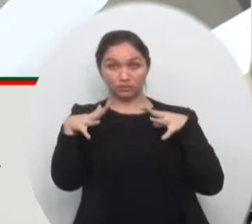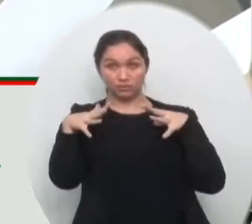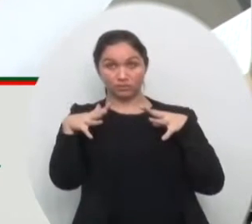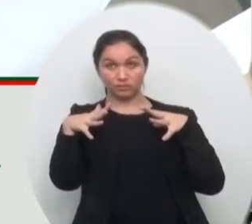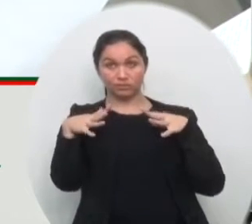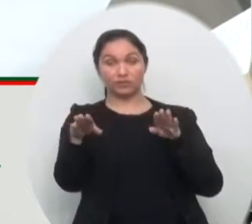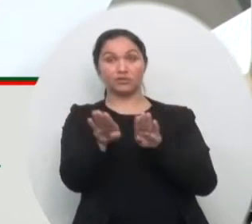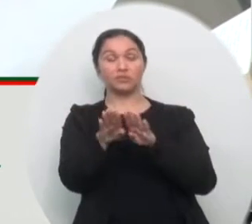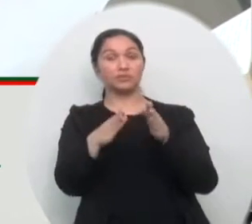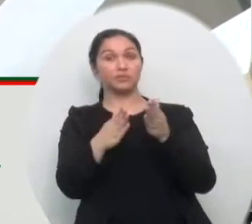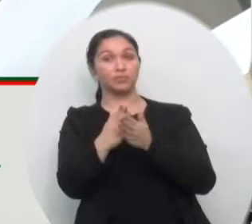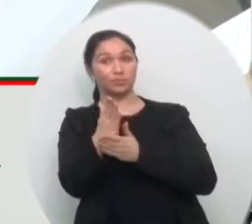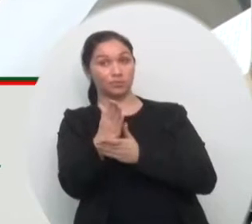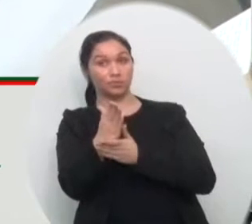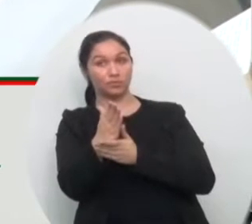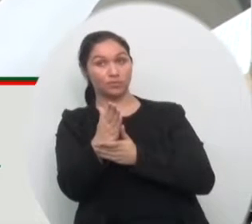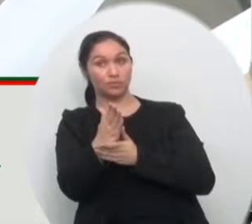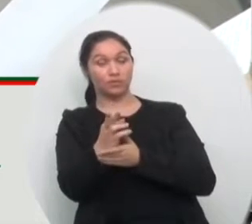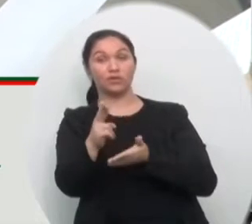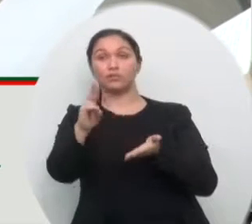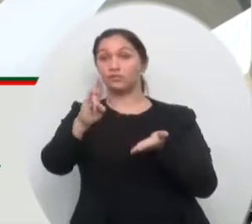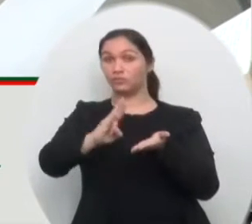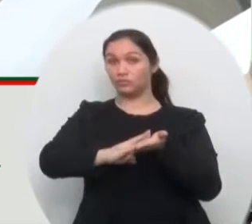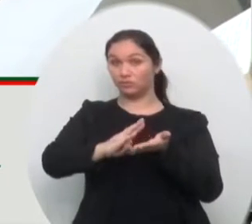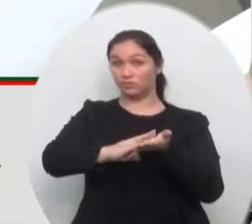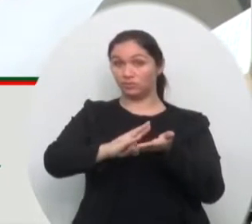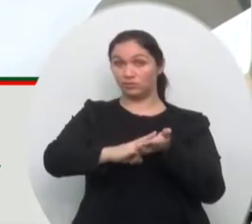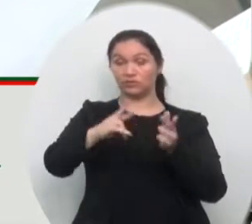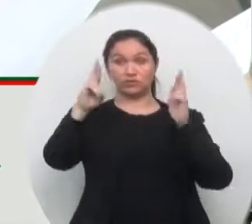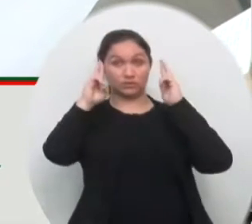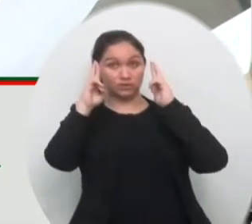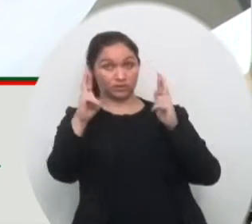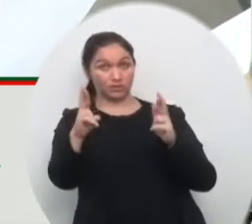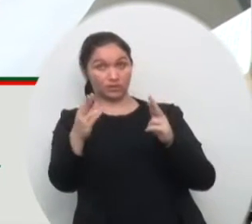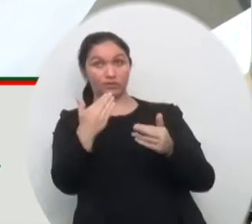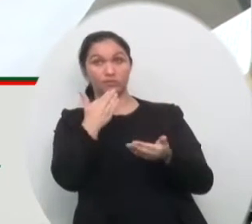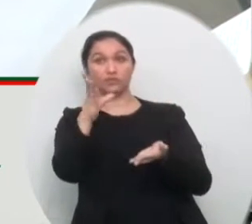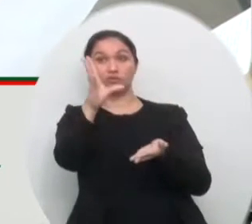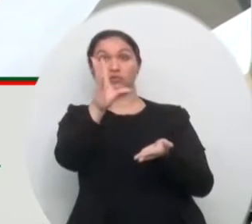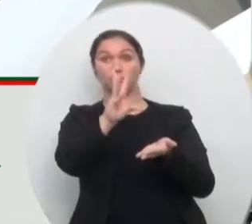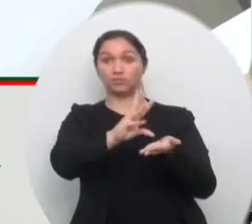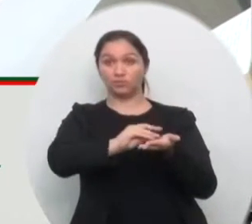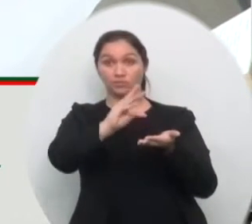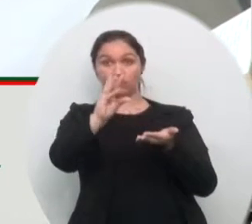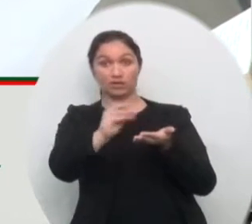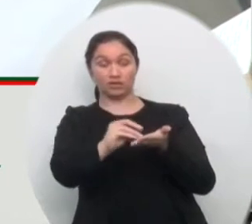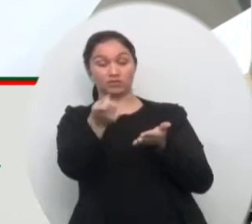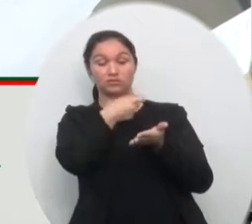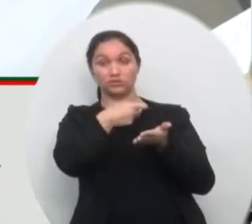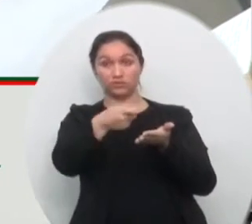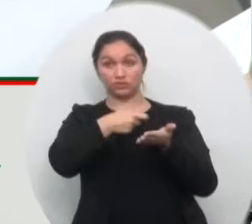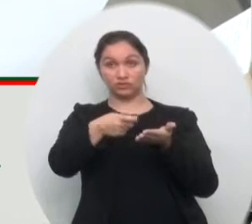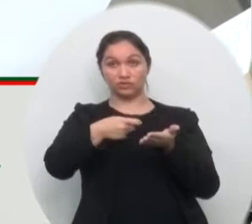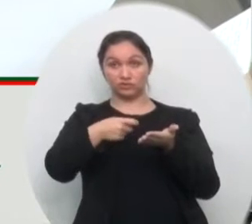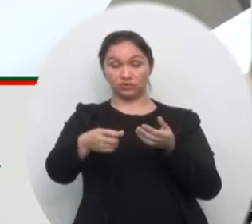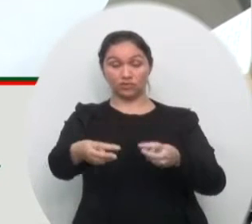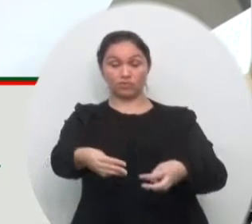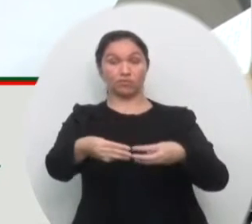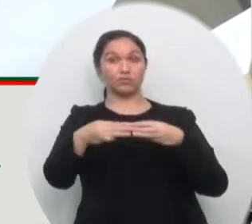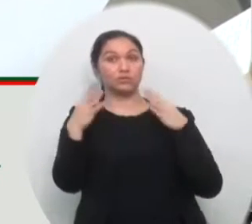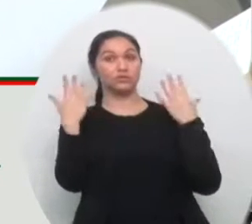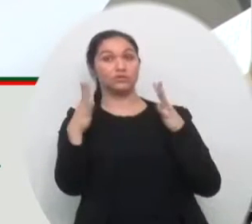fique constado na ata da sessão legislativa a moção de aplauso a Renan Sereta, enviando-lhe cópia de nossos